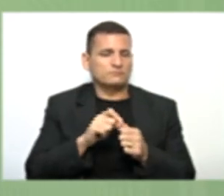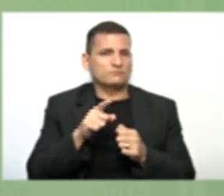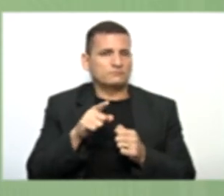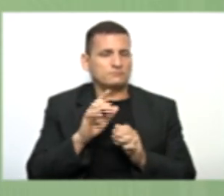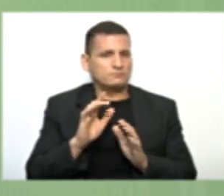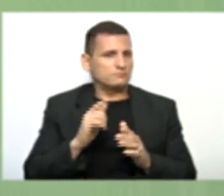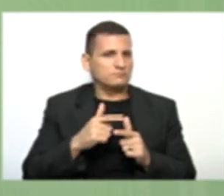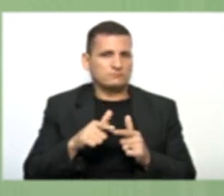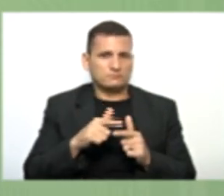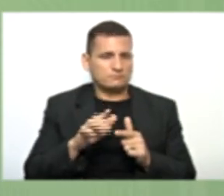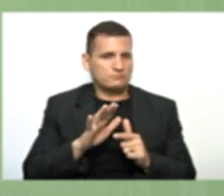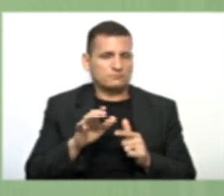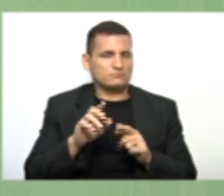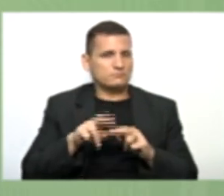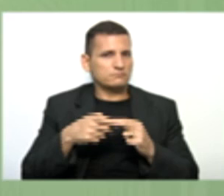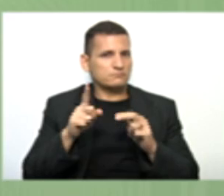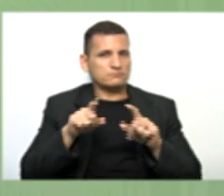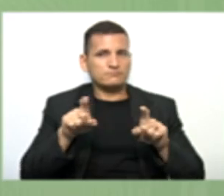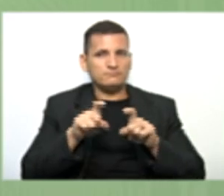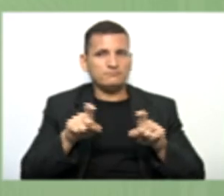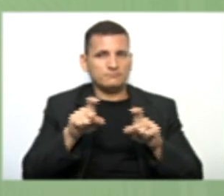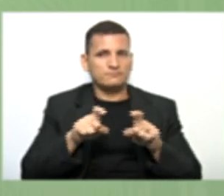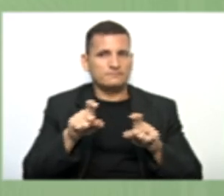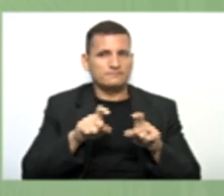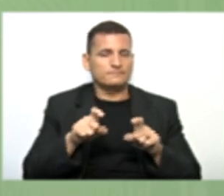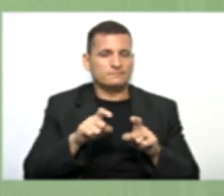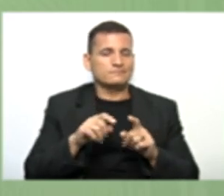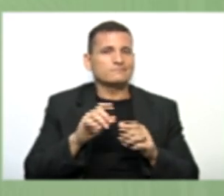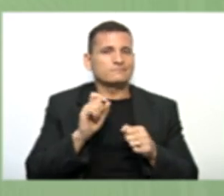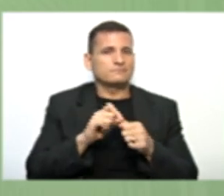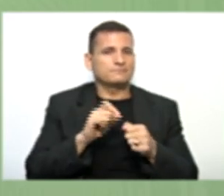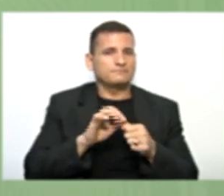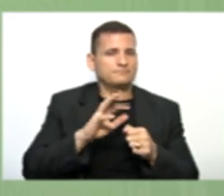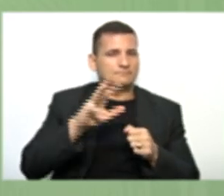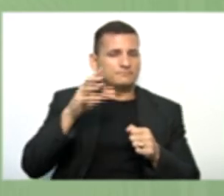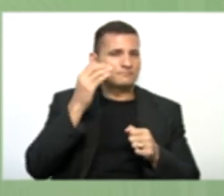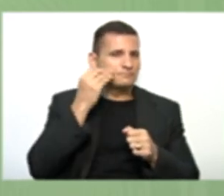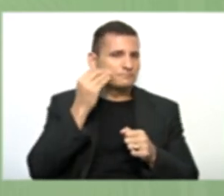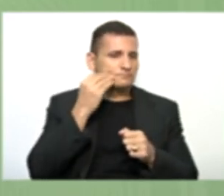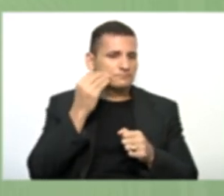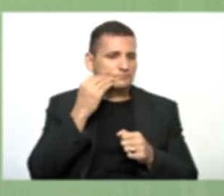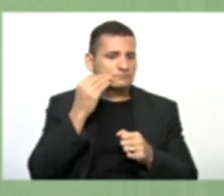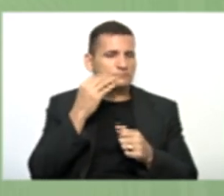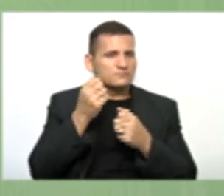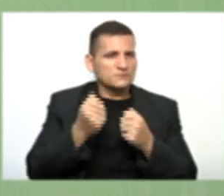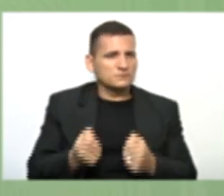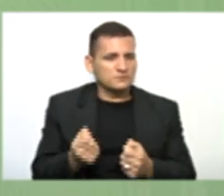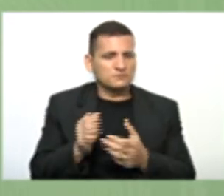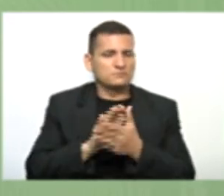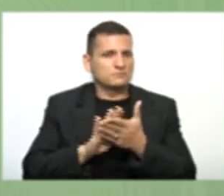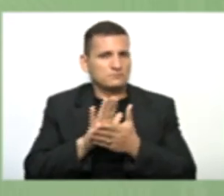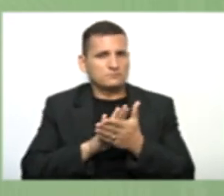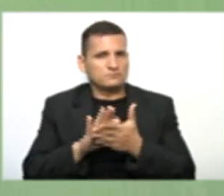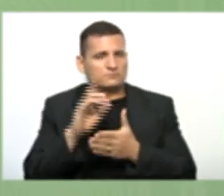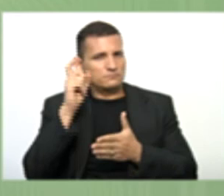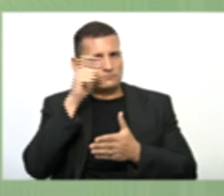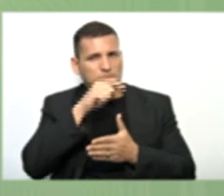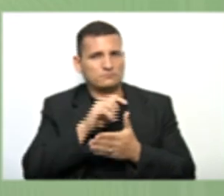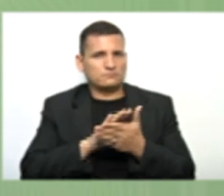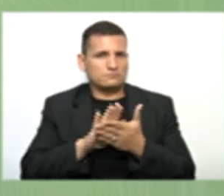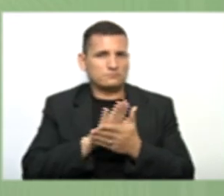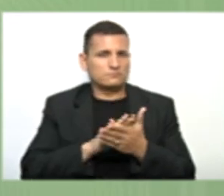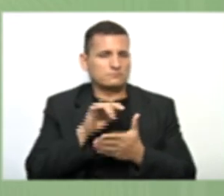Por isso que é um computador, tá? Ele faz toda essa verificação sem muito peso, sem muita dificuldade. Isso aqui ele